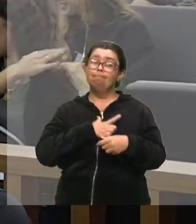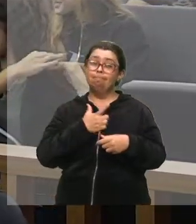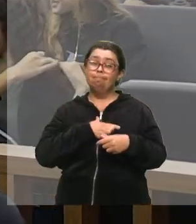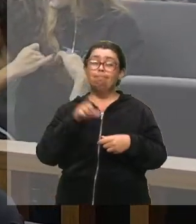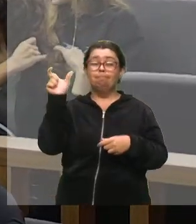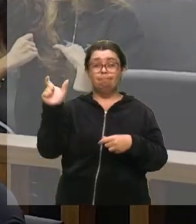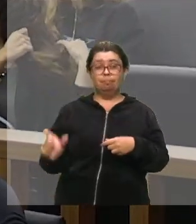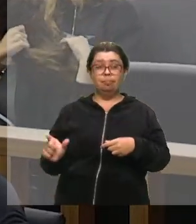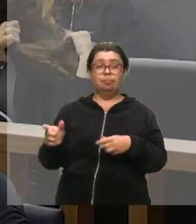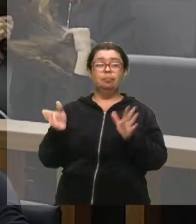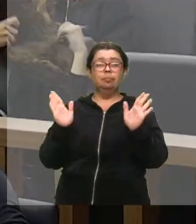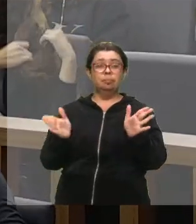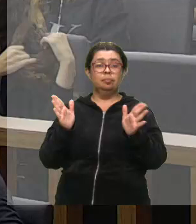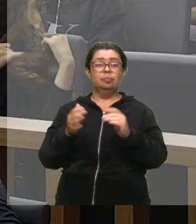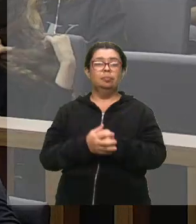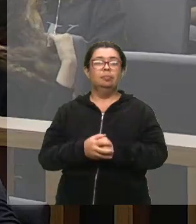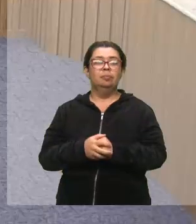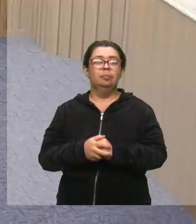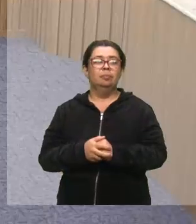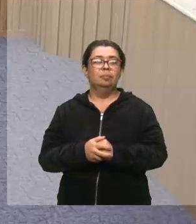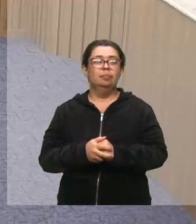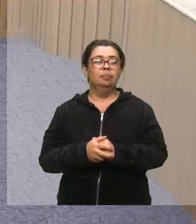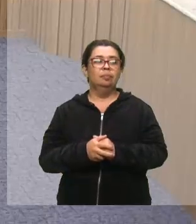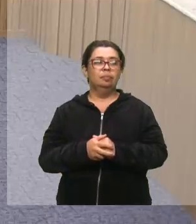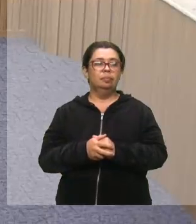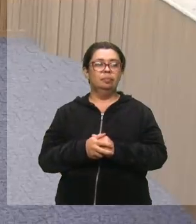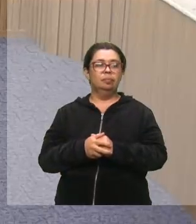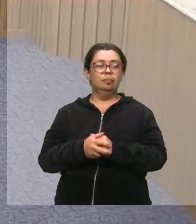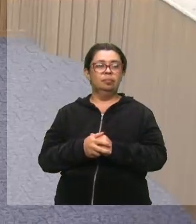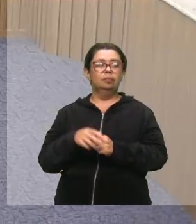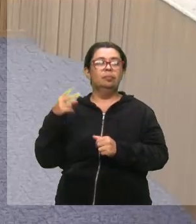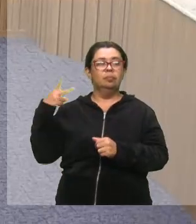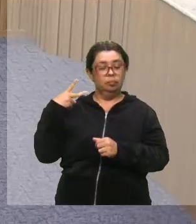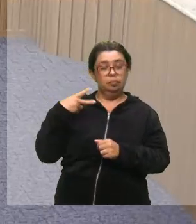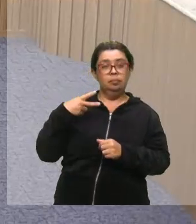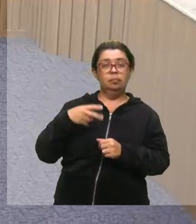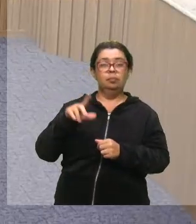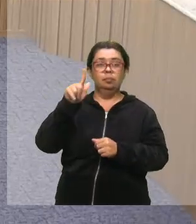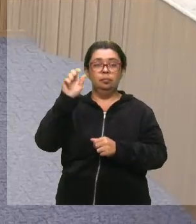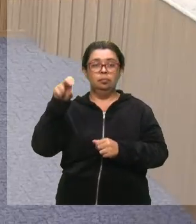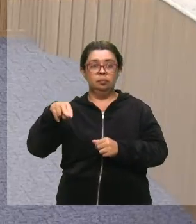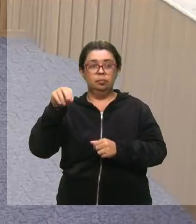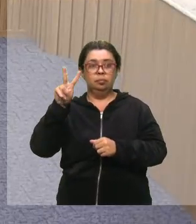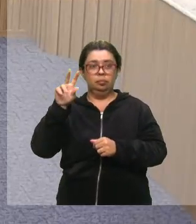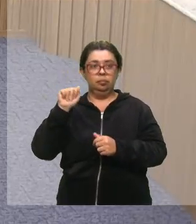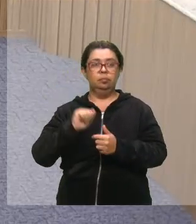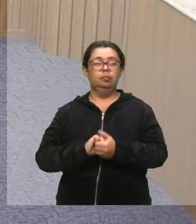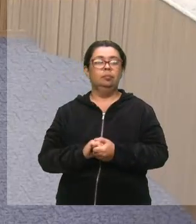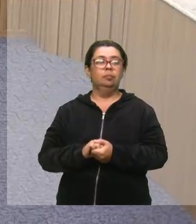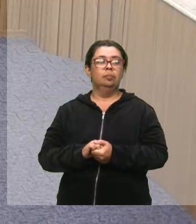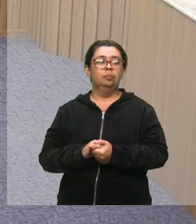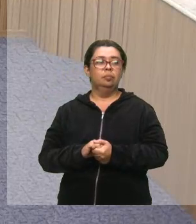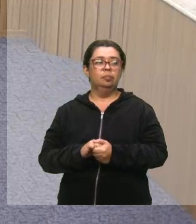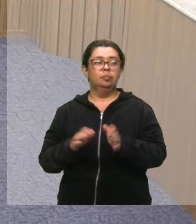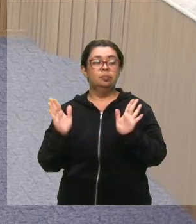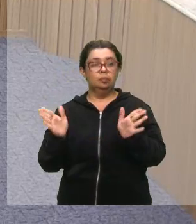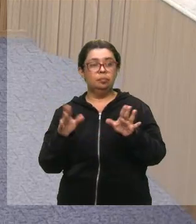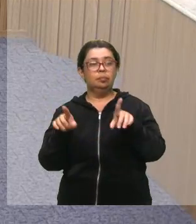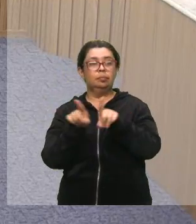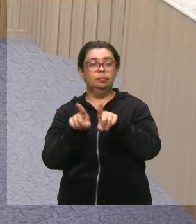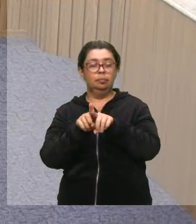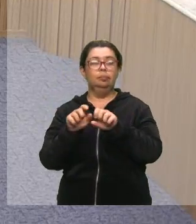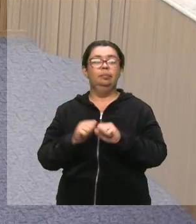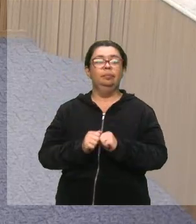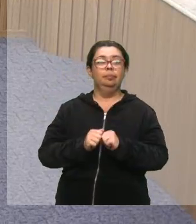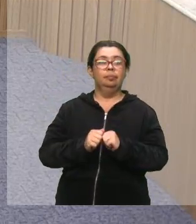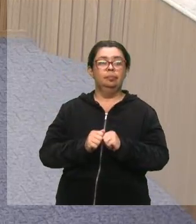compor a mesa, em primeiro para secretariar os trabalhos, o vereador Dionísio de Gênova Júnior. Chamo para compor a mesa também